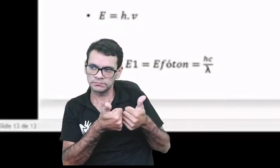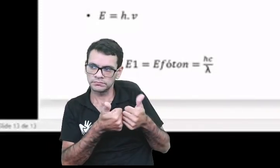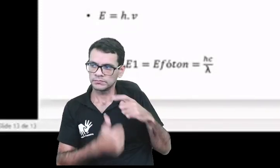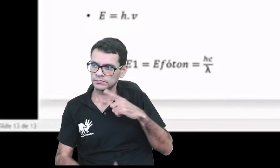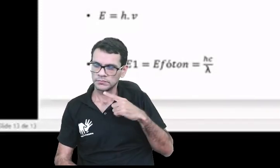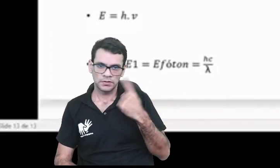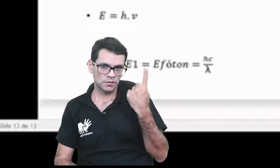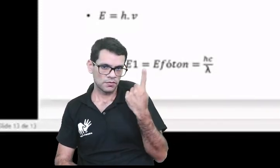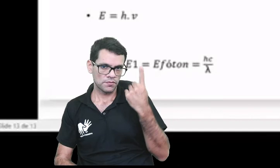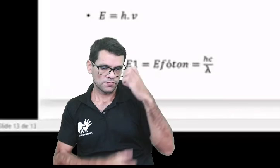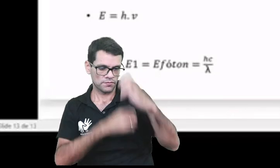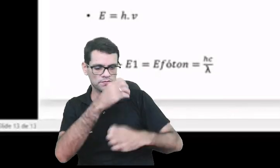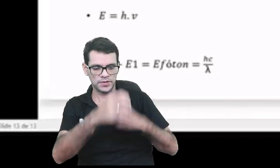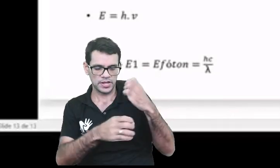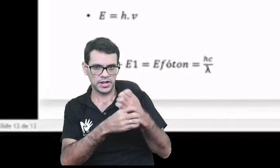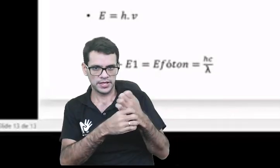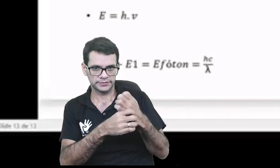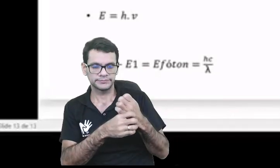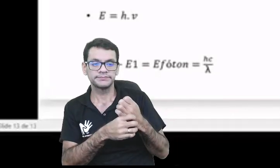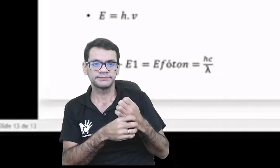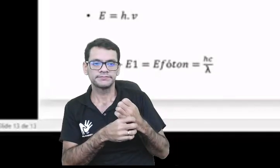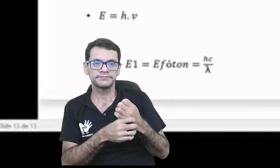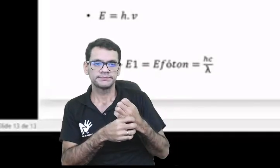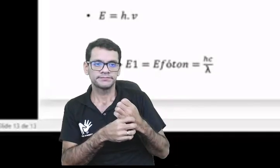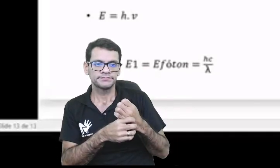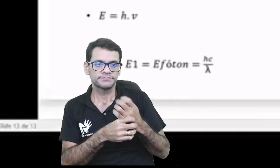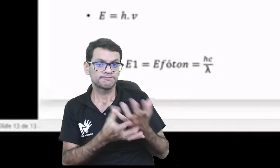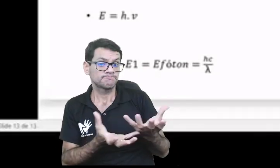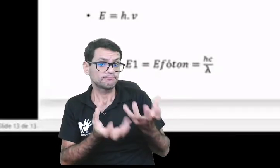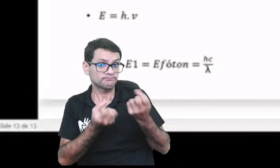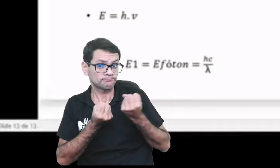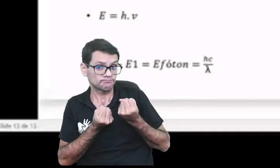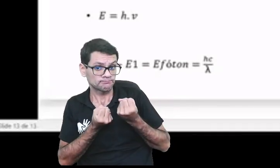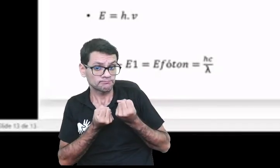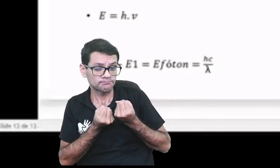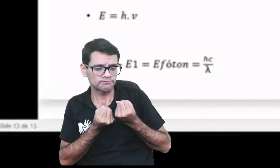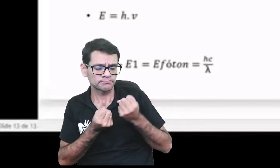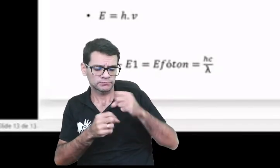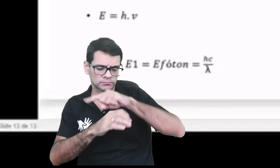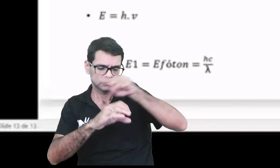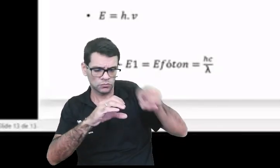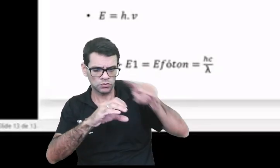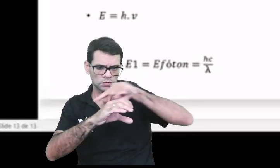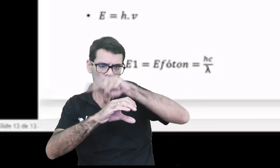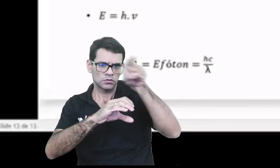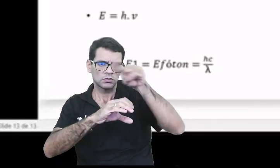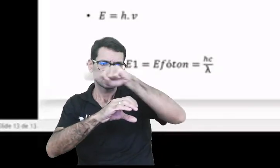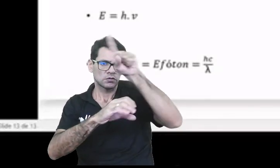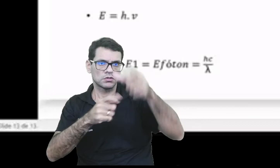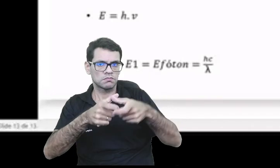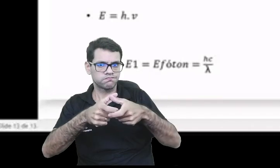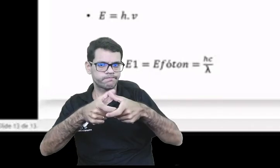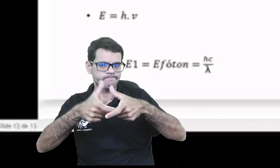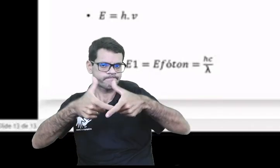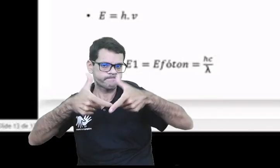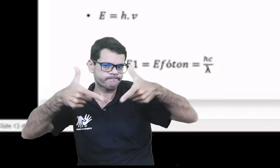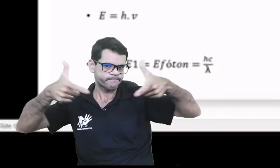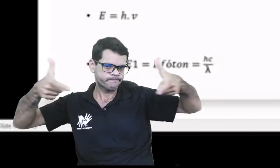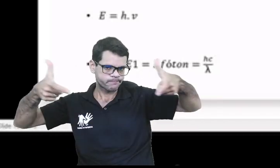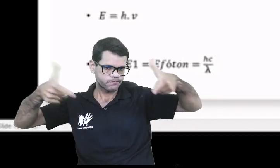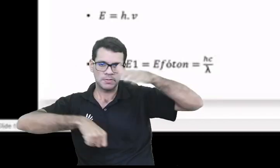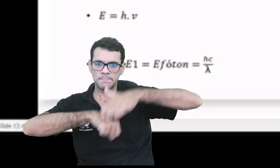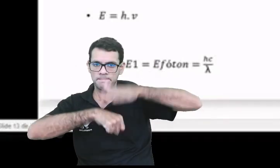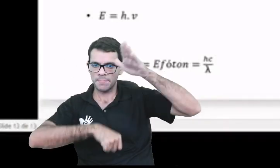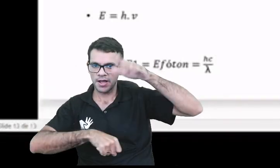tem um elétron, está no estado fundamental. Ele recebeu energia, o que vai acontecer com ele? Ele vai aumentar a energia quântica dele, vai aumentar